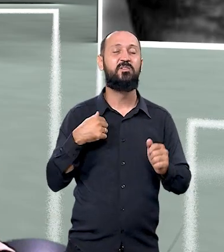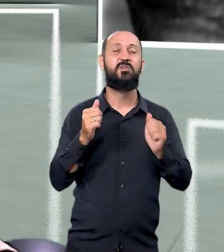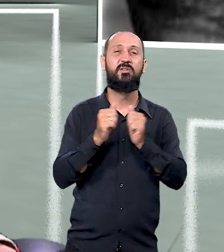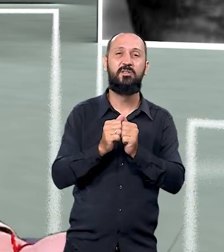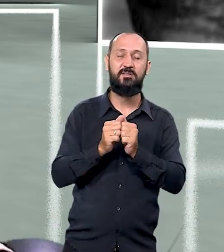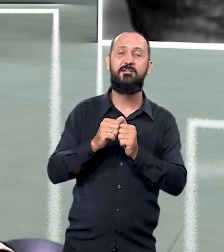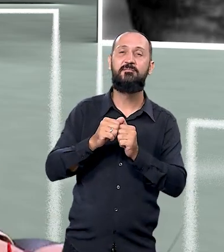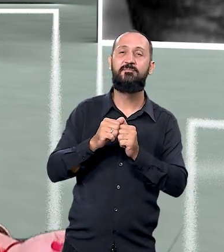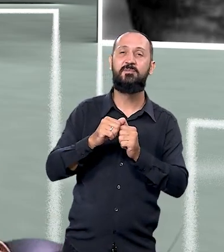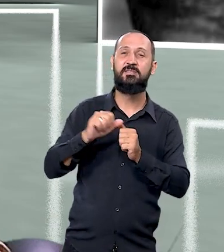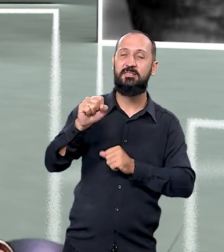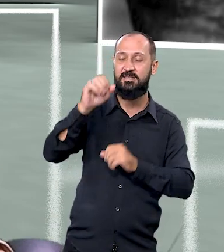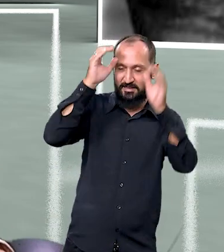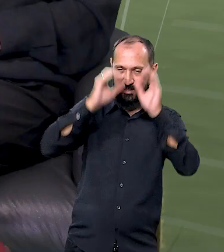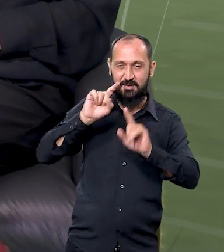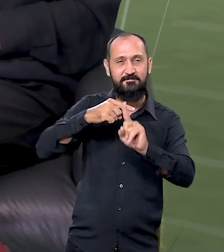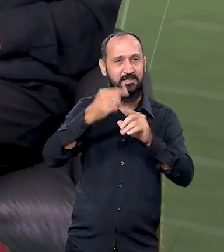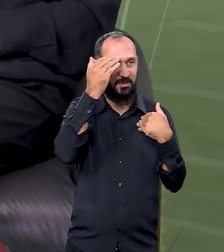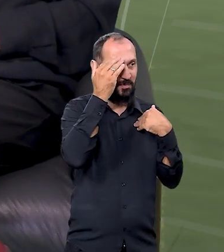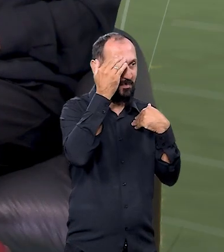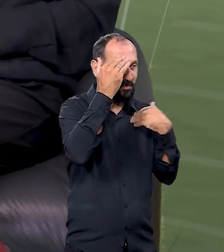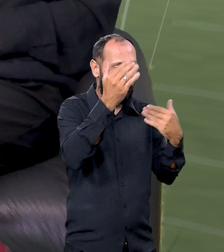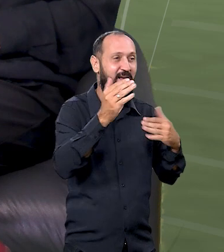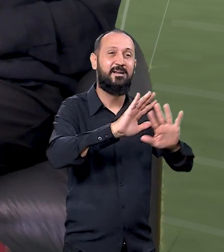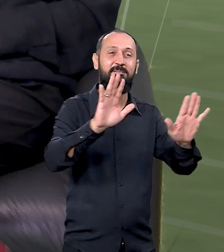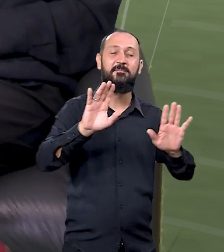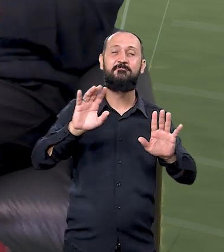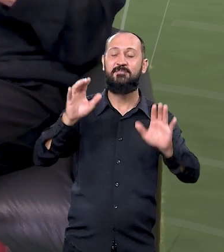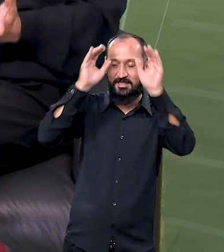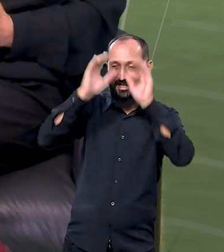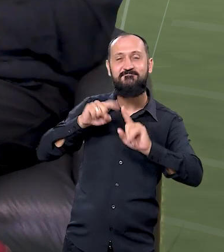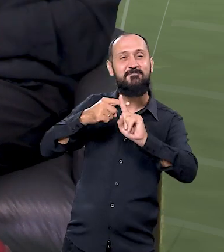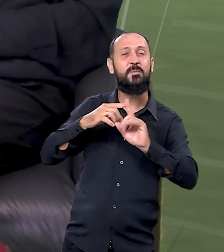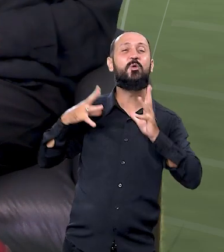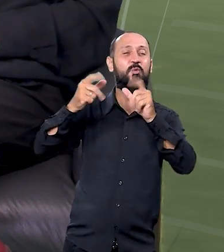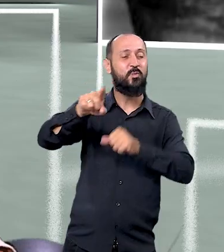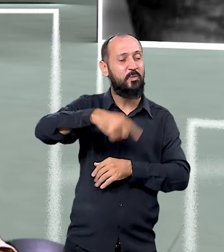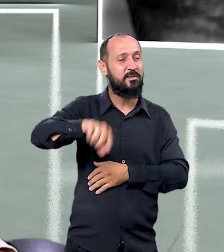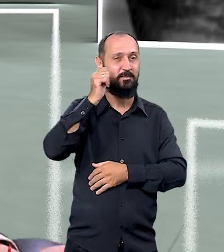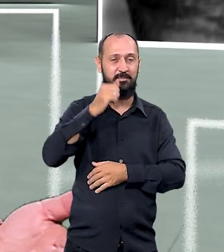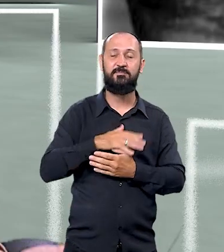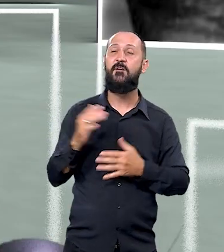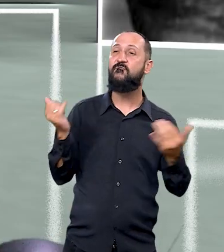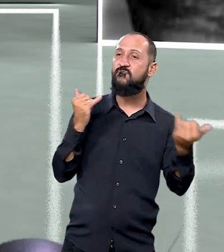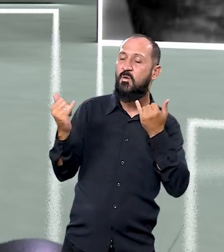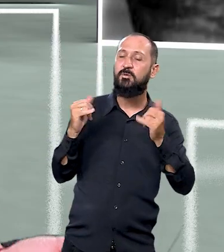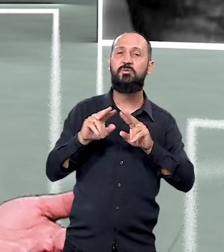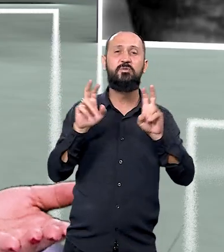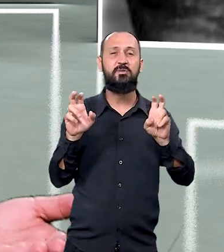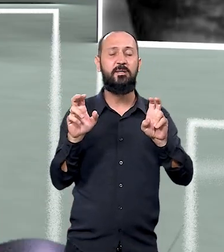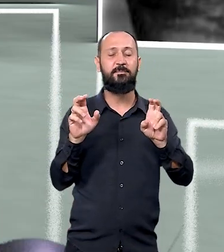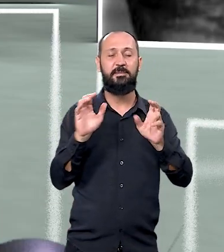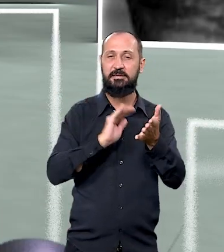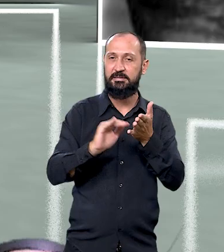presença conosco aqui no programa Mais Cidadania. Muito obrigada e mais cidadania para todas nós mulheres. E mais informações